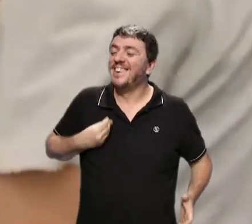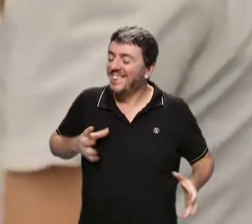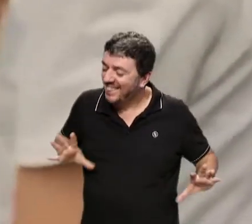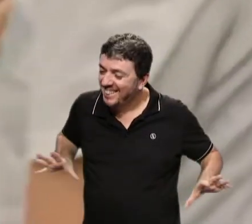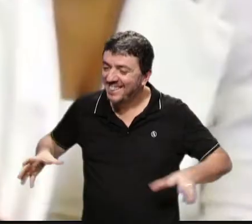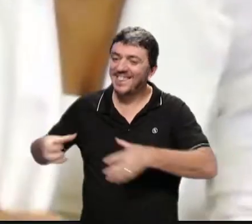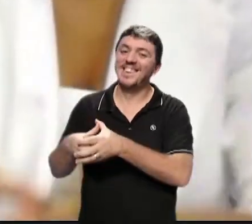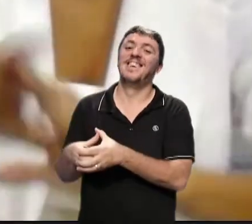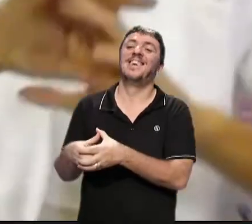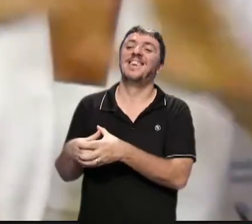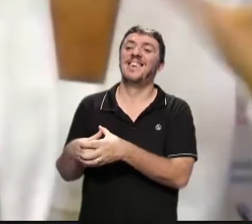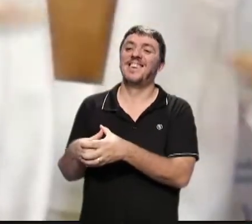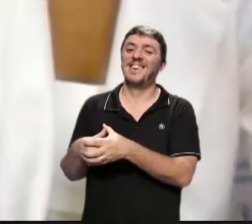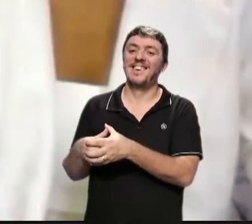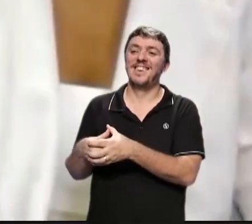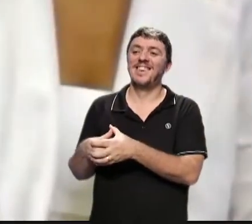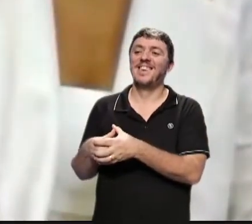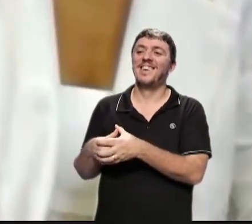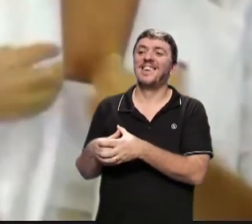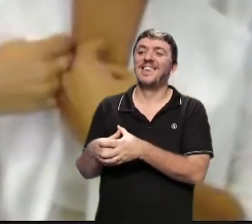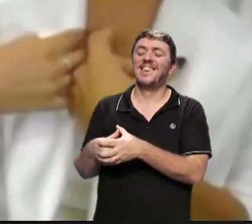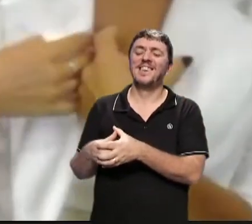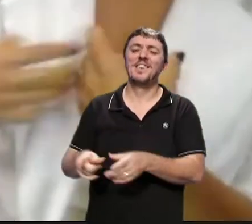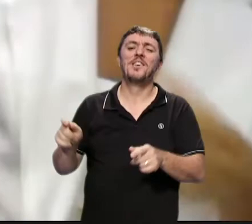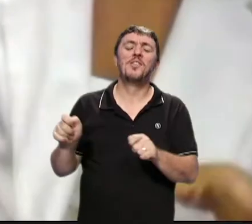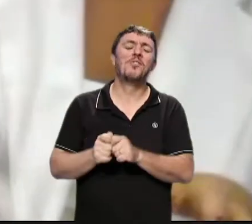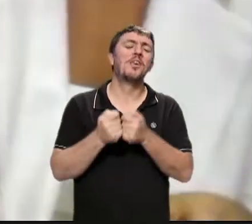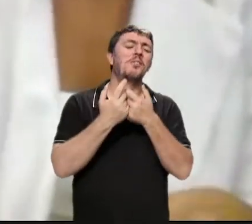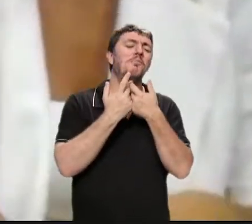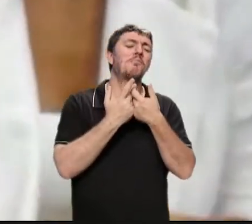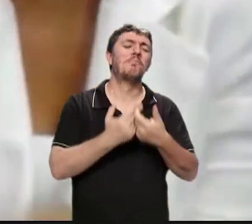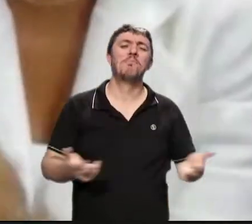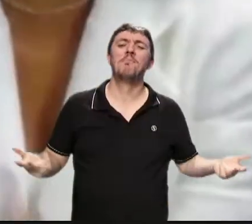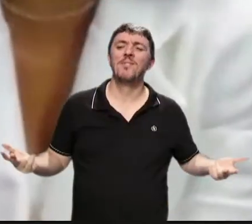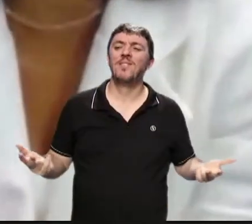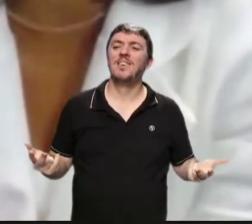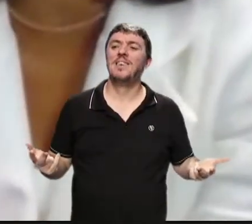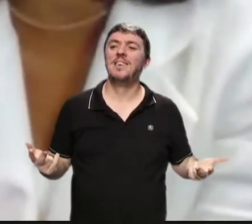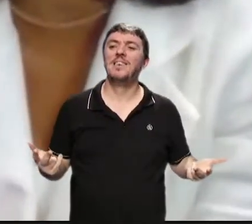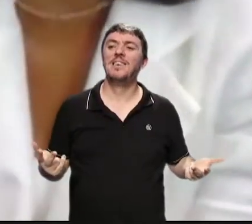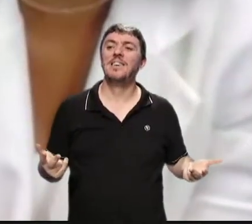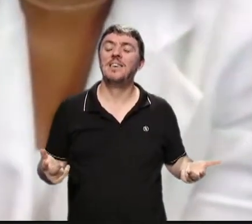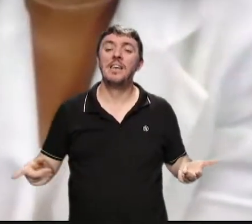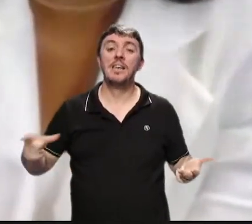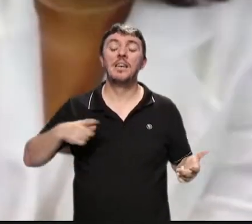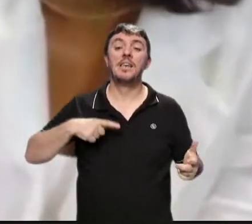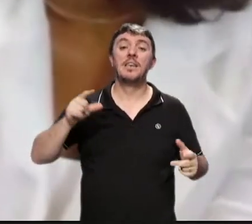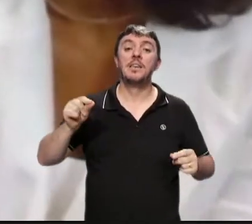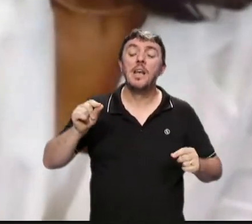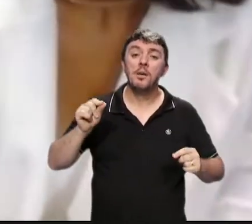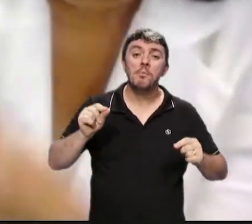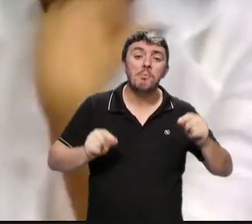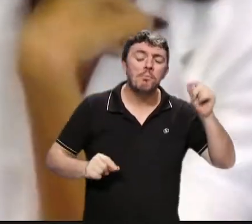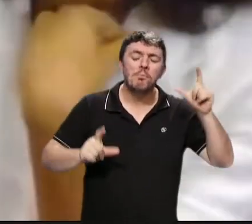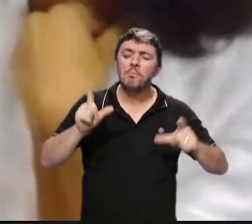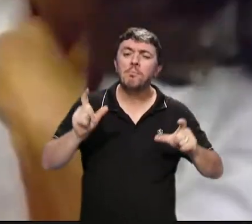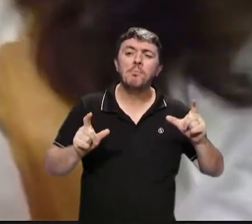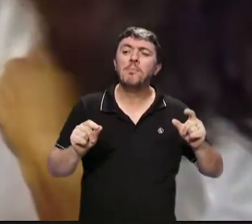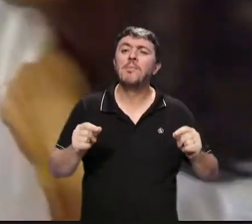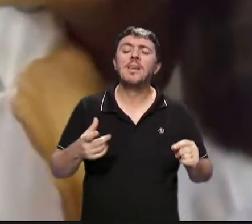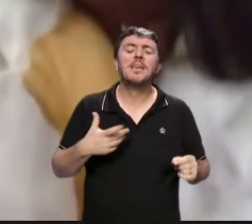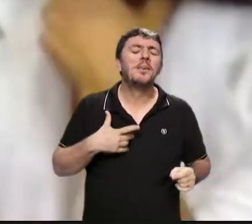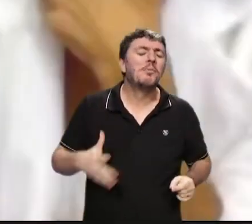eu juro, ele fez coisas ali que ficou marcado pra sempre na minha vida. Ele tem uma expressão que eu amo, que é baixo astral. Que eu uso